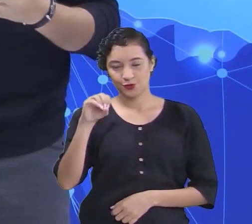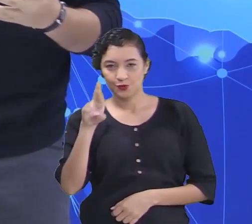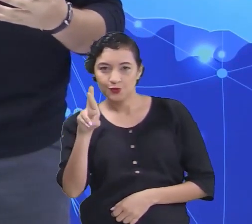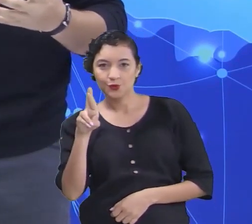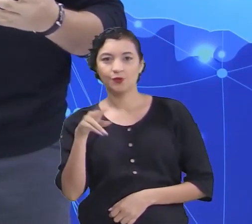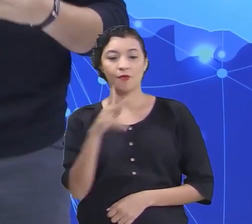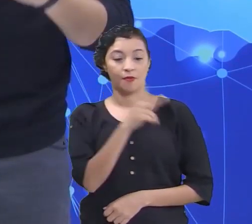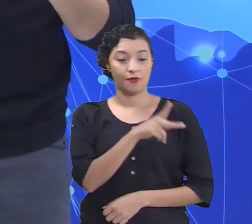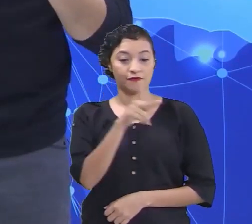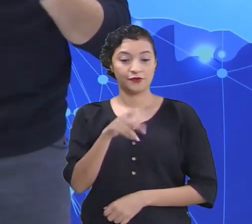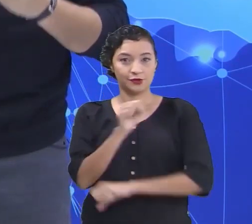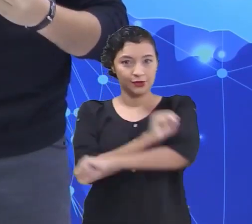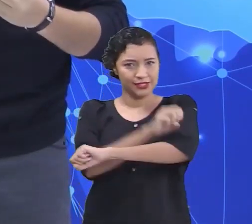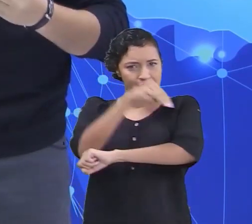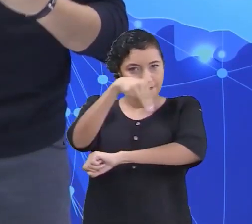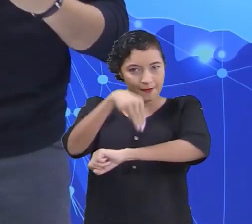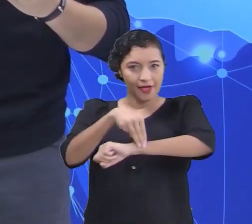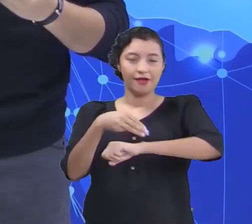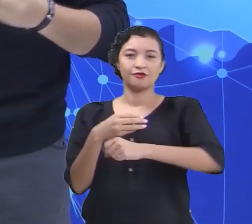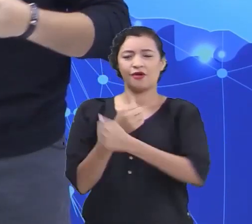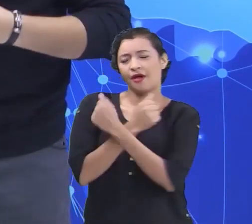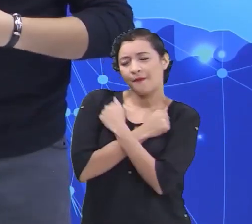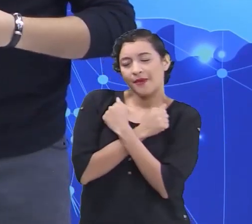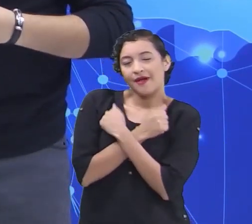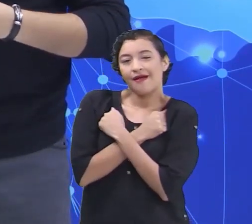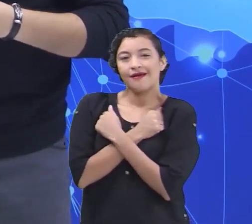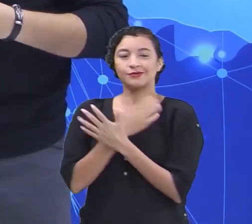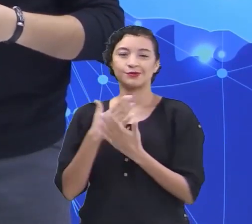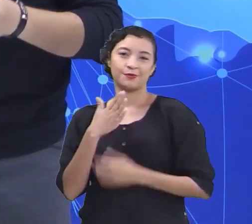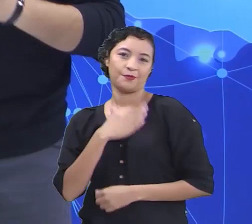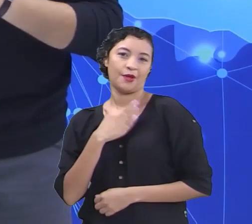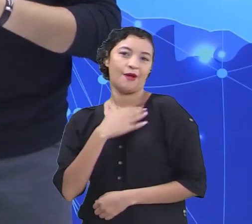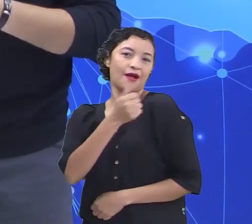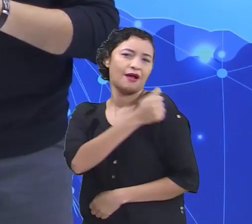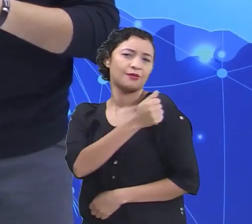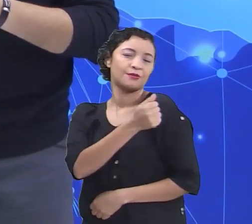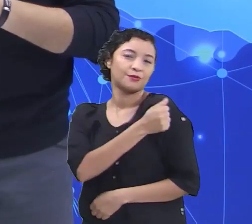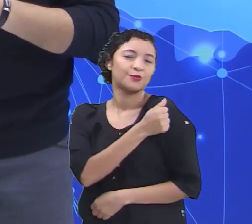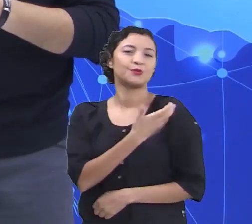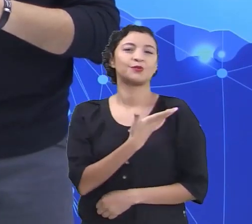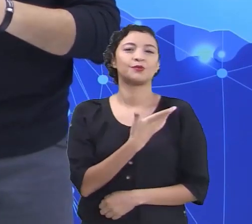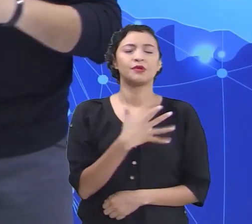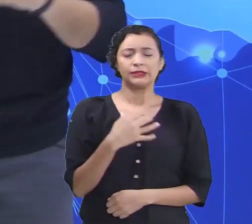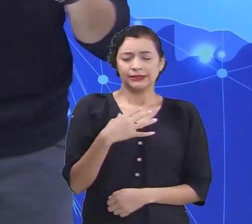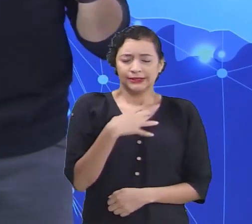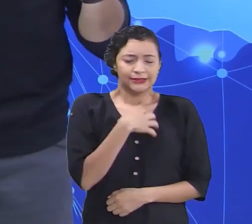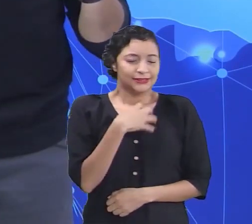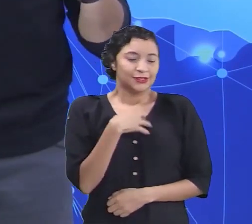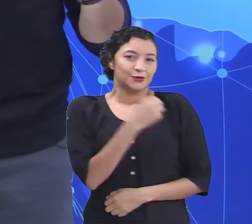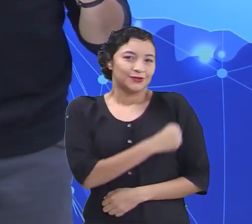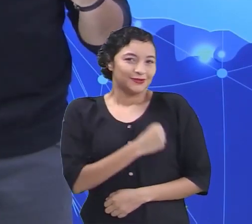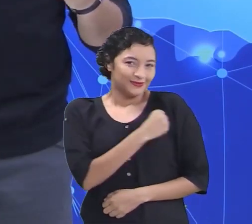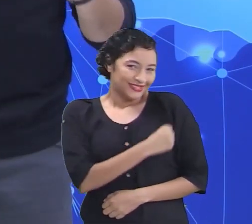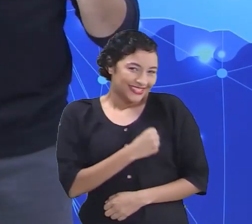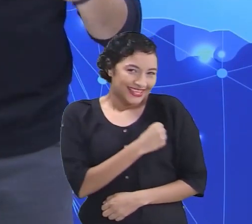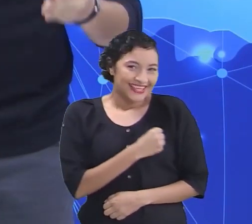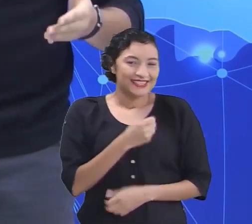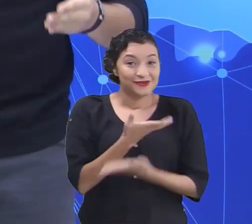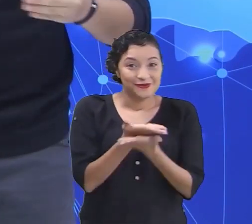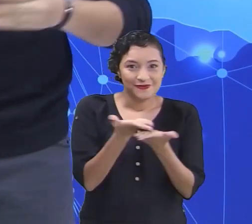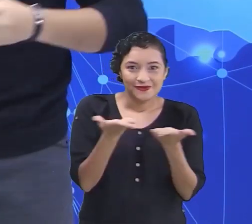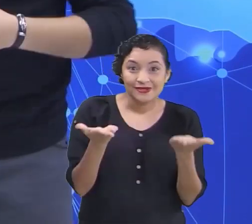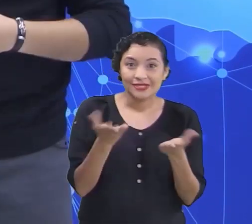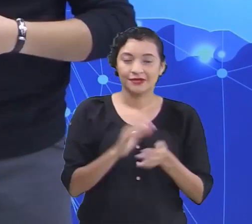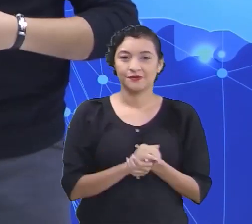abraço a todos meus alunos, alunas, dizer que estou sentindo muita falta de vocês. E para matar essa saudade, hoje